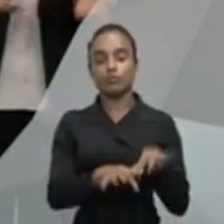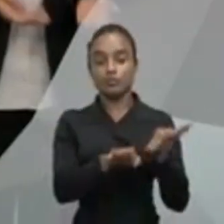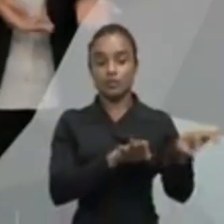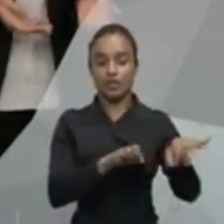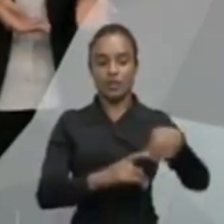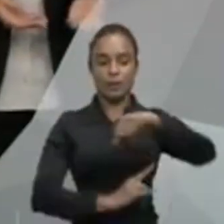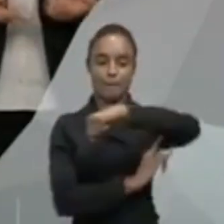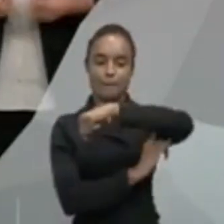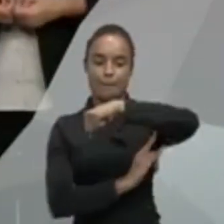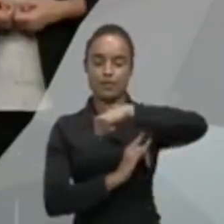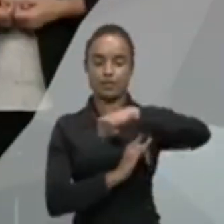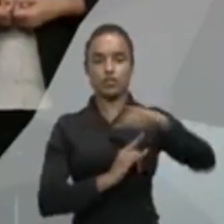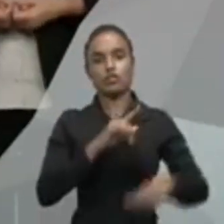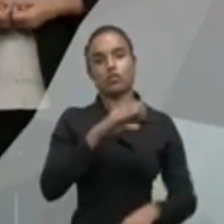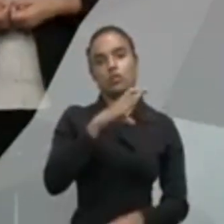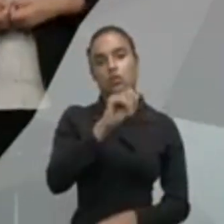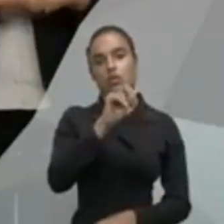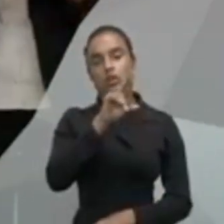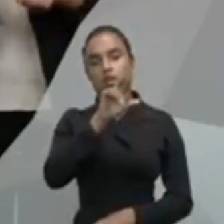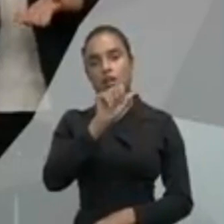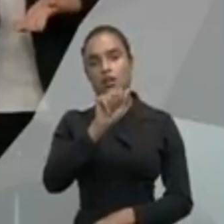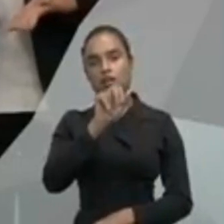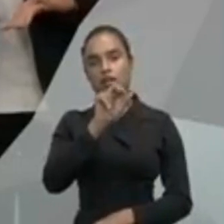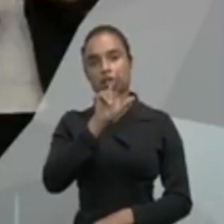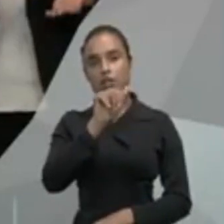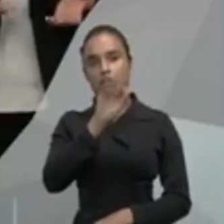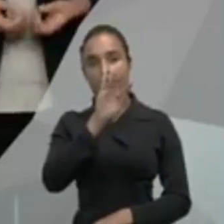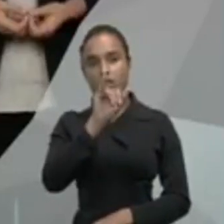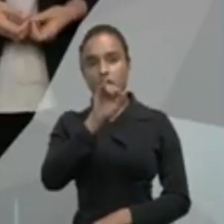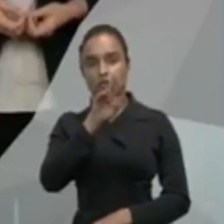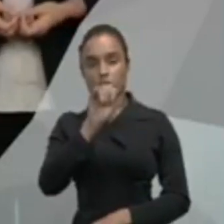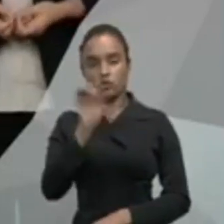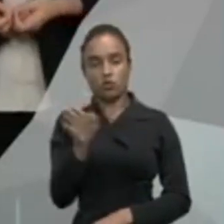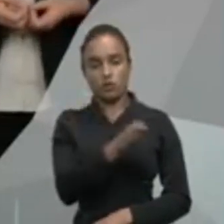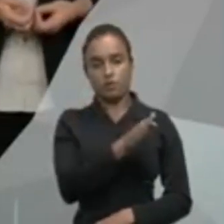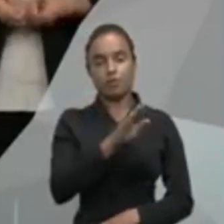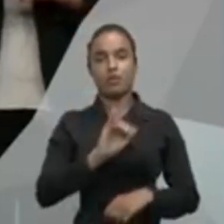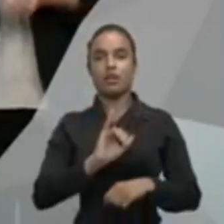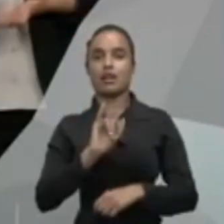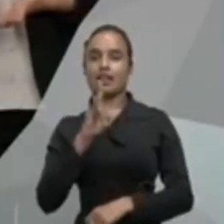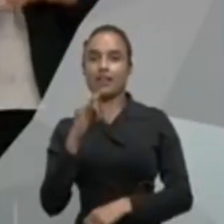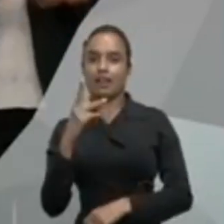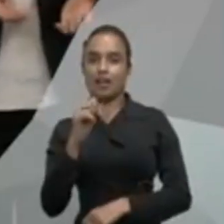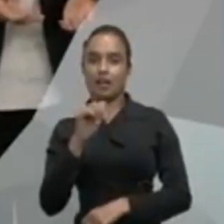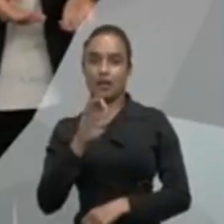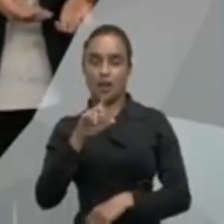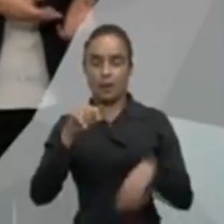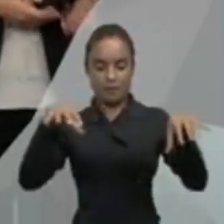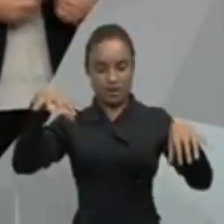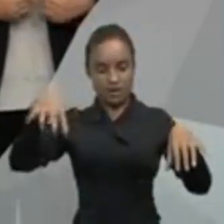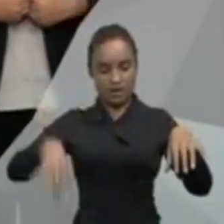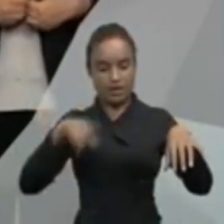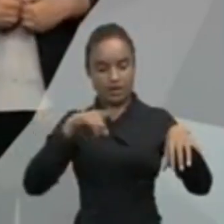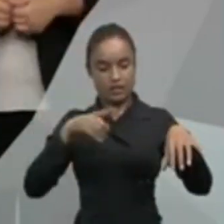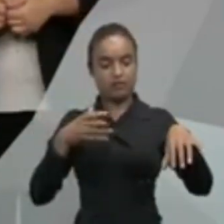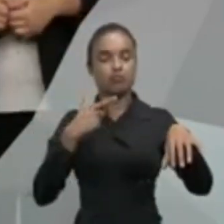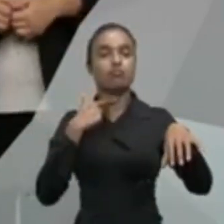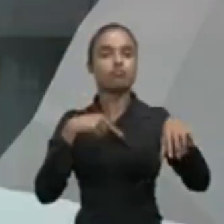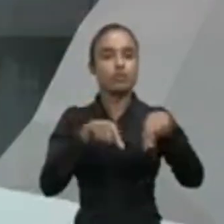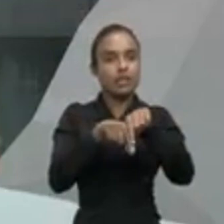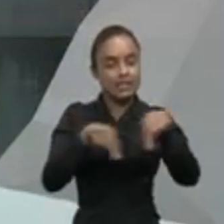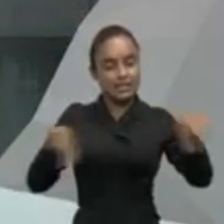ponte Caraguatatuba-Ilhabela, optamos por trabalhar com vigas em T, por meio da compressão parcial da mesa